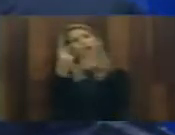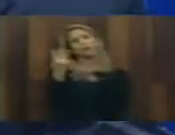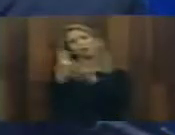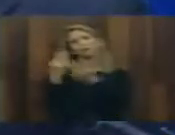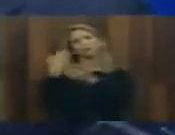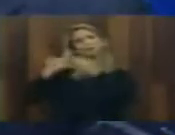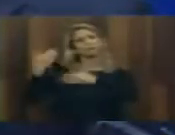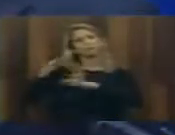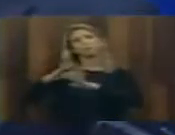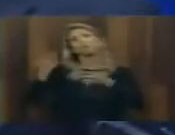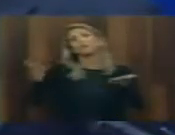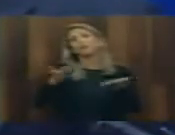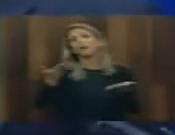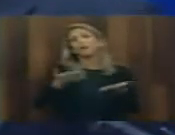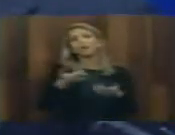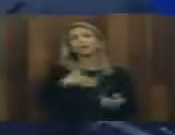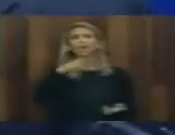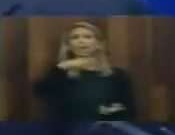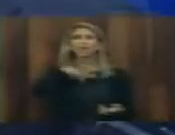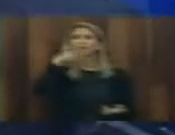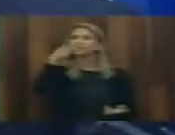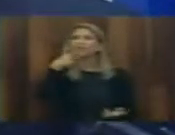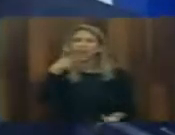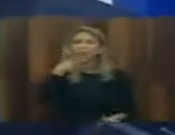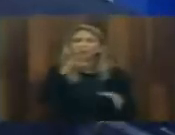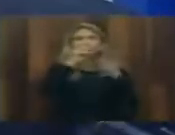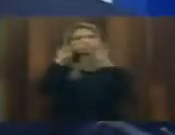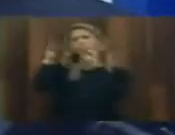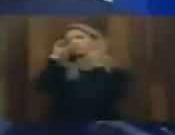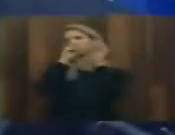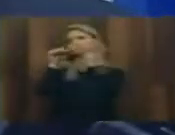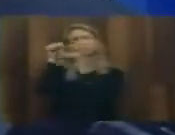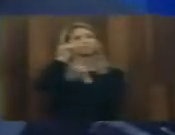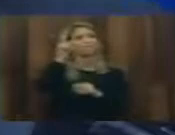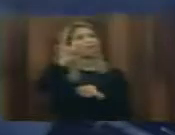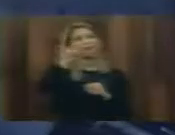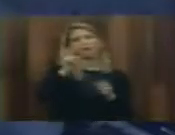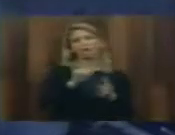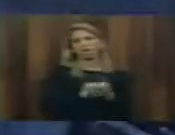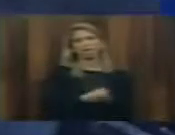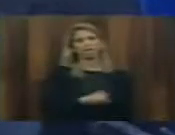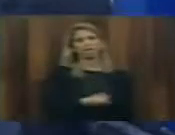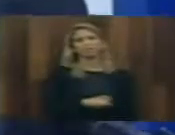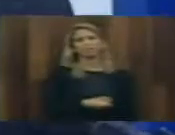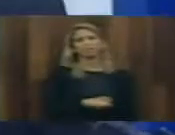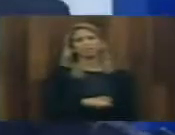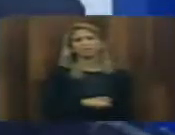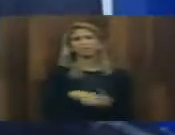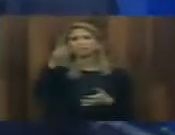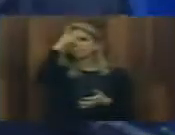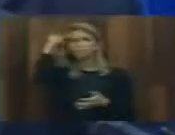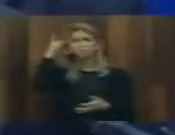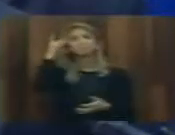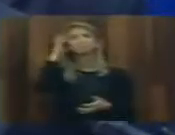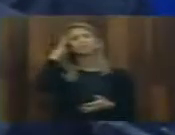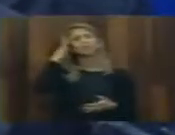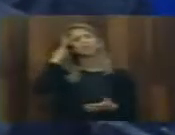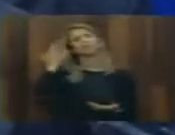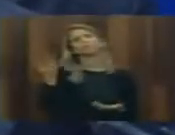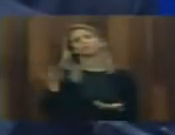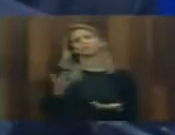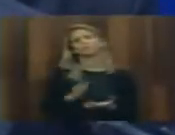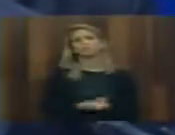fica, Nenel está falando demais. Ei, falando demais, rapaz, não tem aqui que dá ideia para quem está ouvindo, que está gostando ou não.